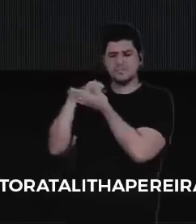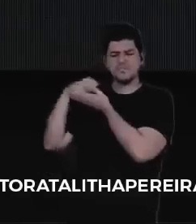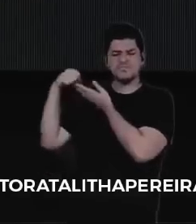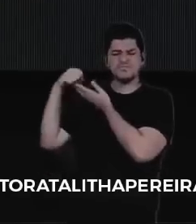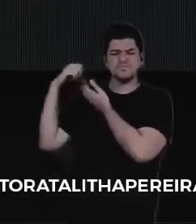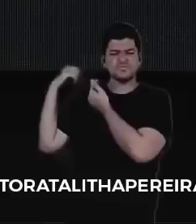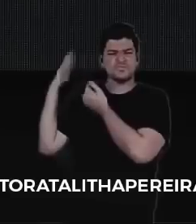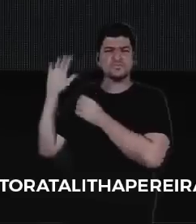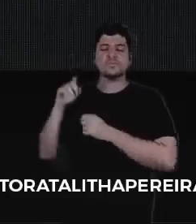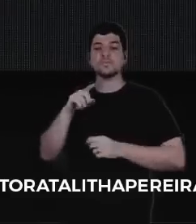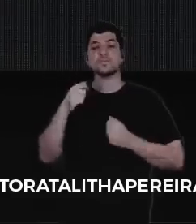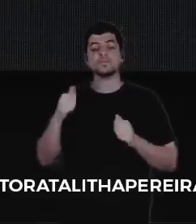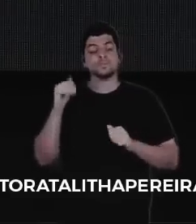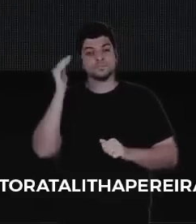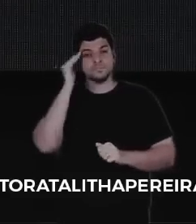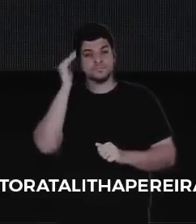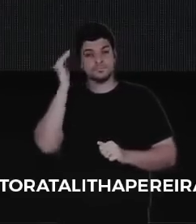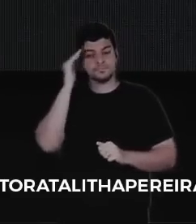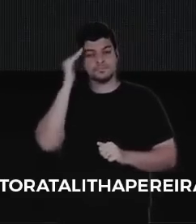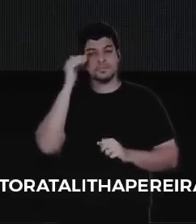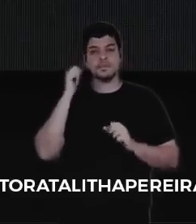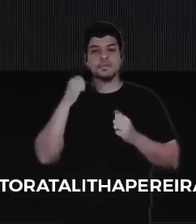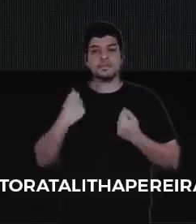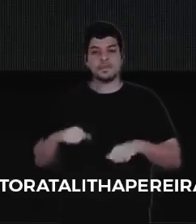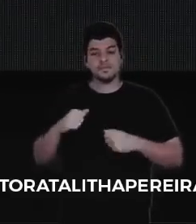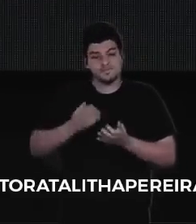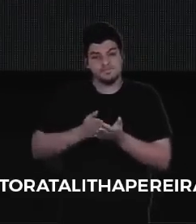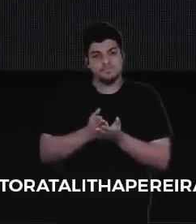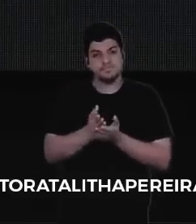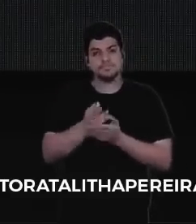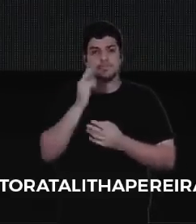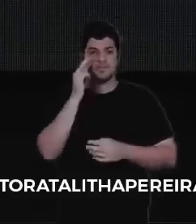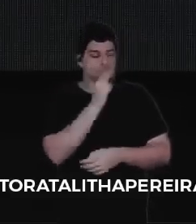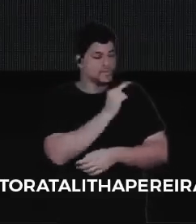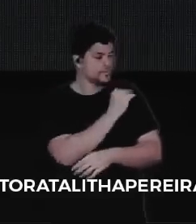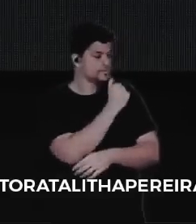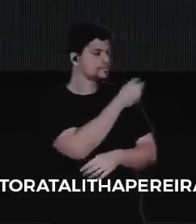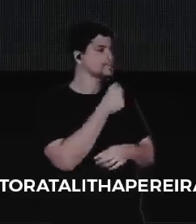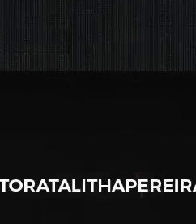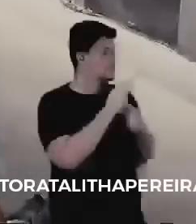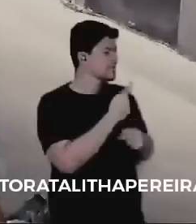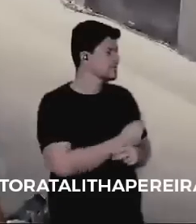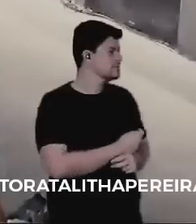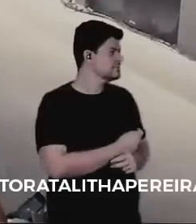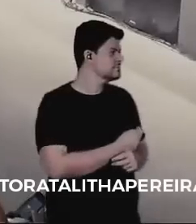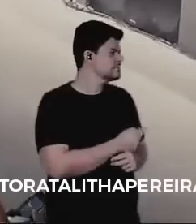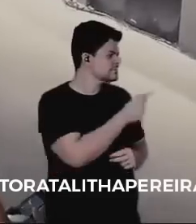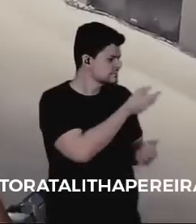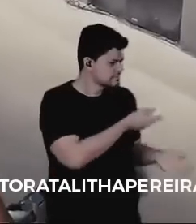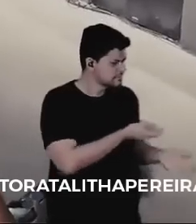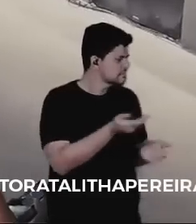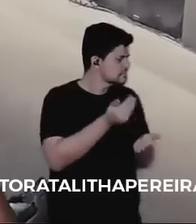E de entender que você tem que avançar. Olha para essa pessoa linda que está perto de você e diz assim,